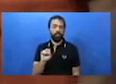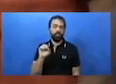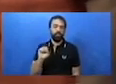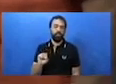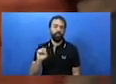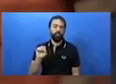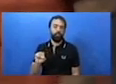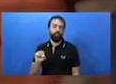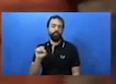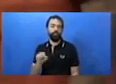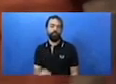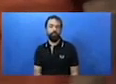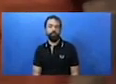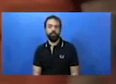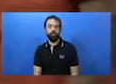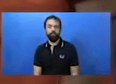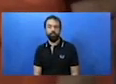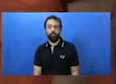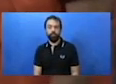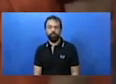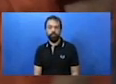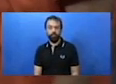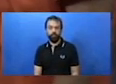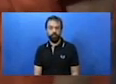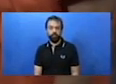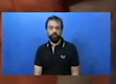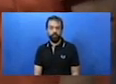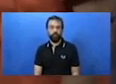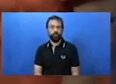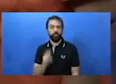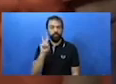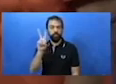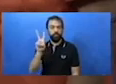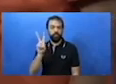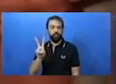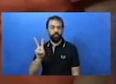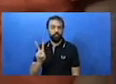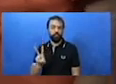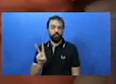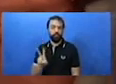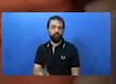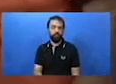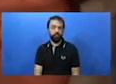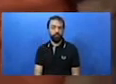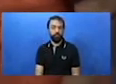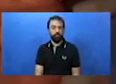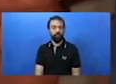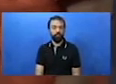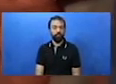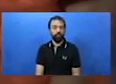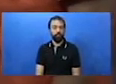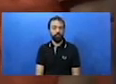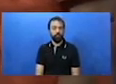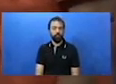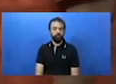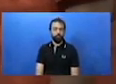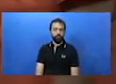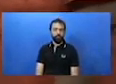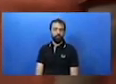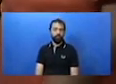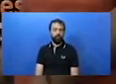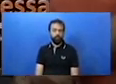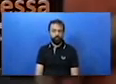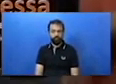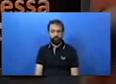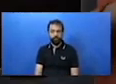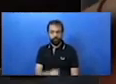sangrava, sua, sugava, sangue e C. E o V, vampiro, cavalo, covardia, sugava novamente e